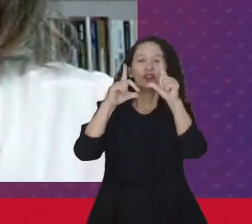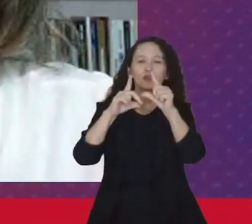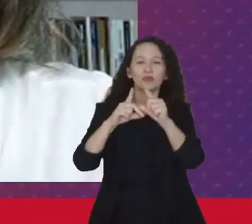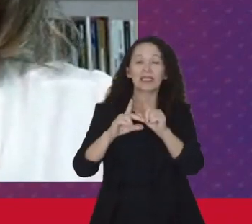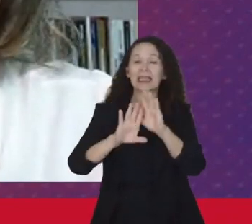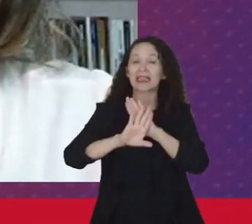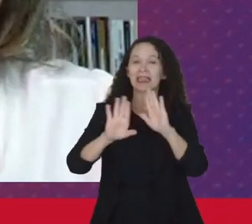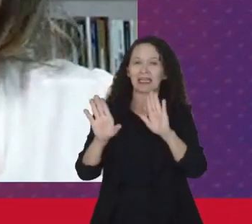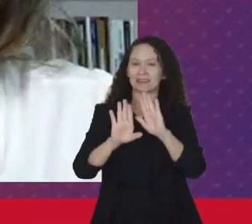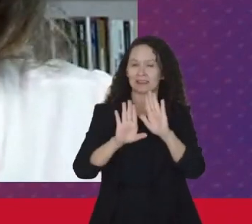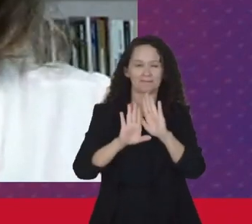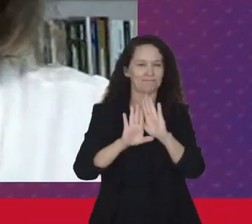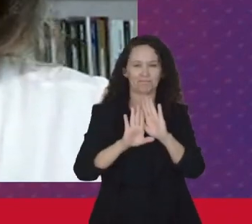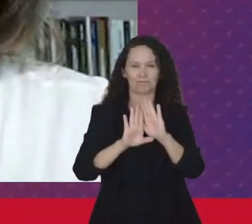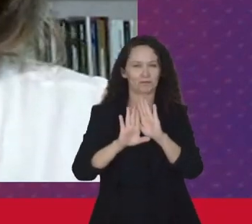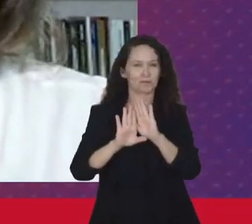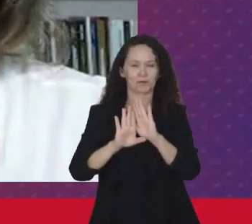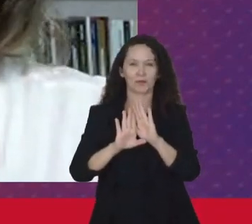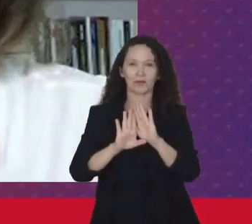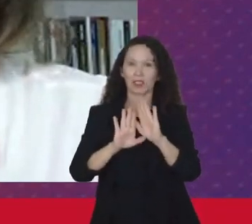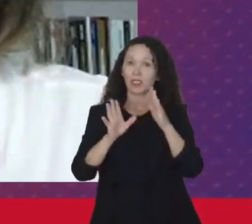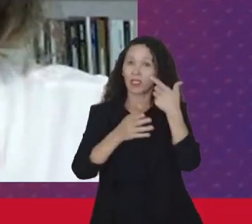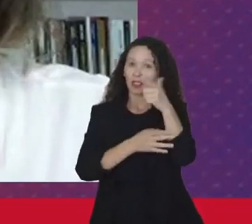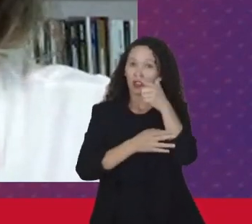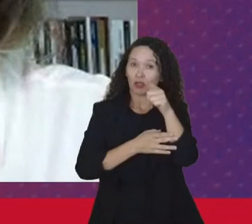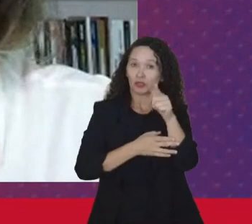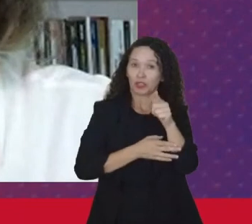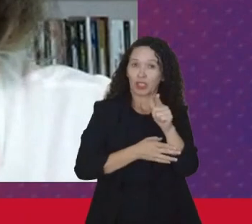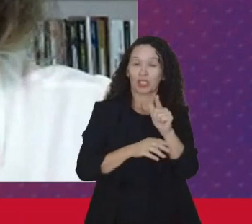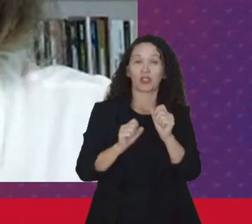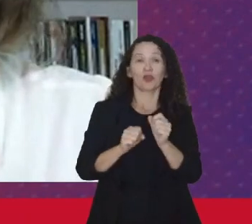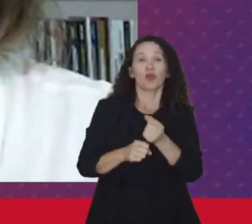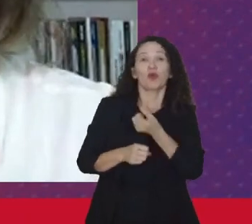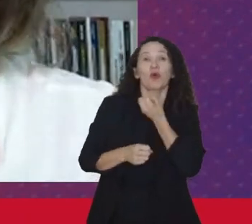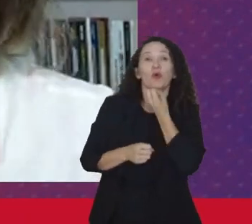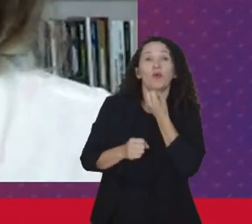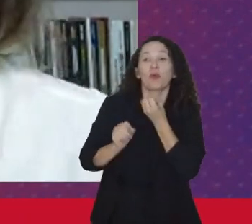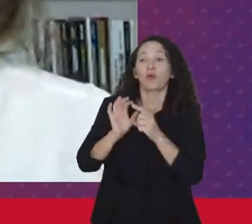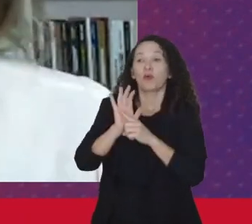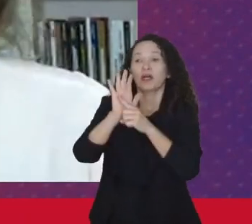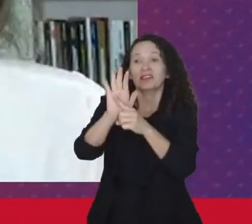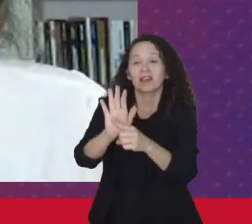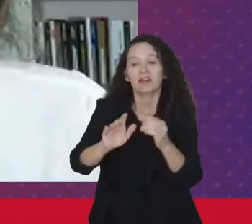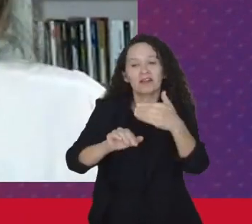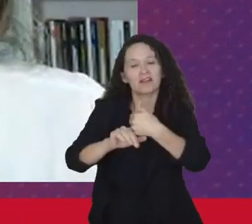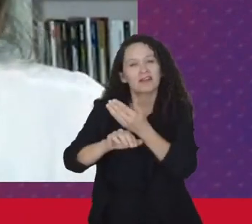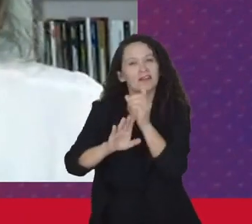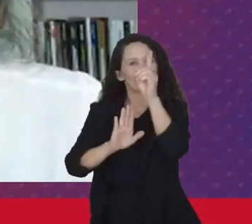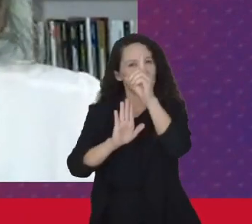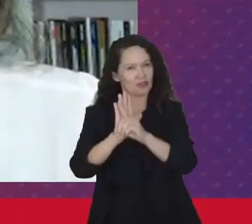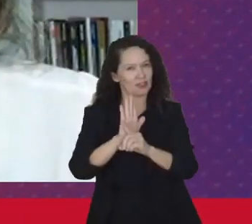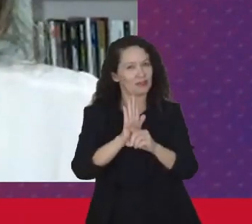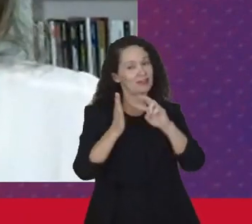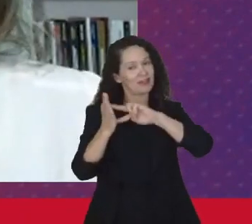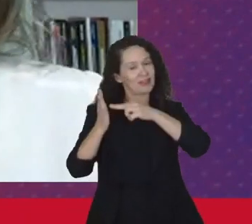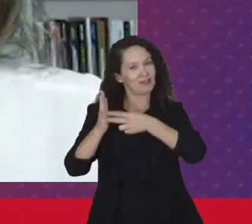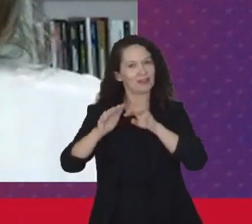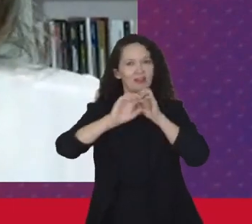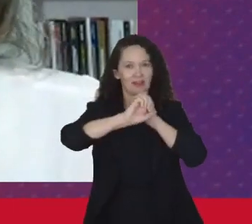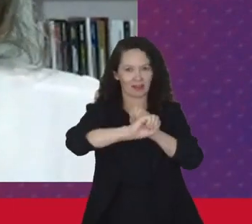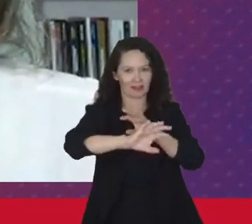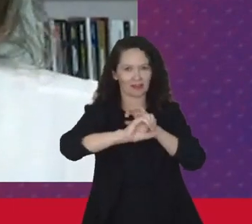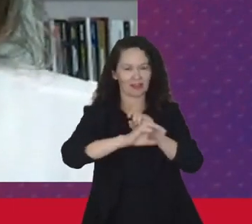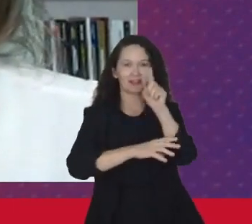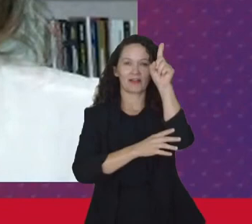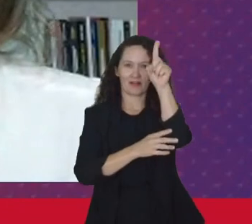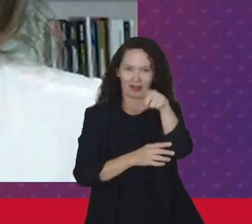reduzem, né, que não restringem o gozo efetivo dos direitos. Ou seja, a educação,